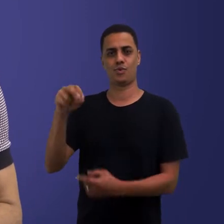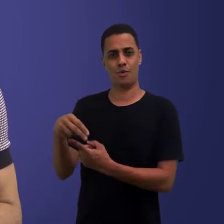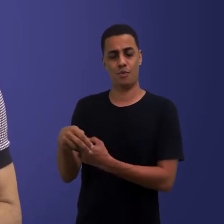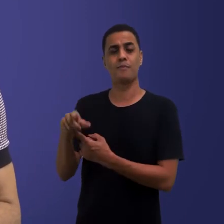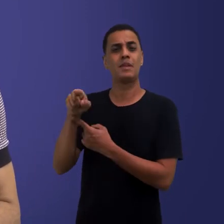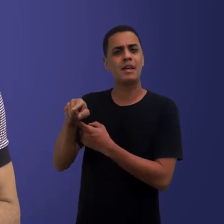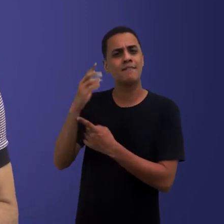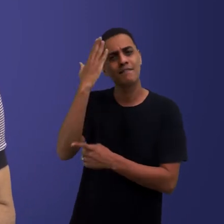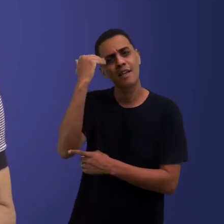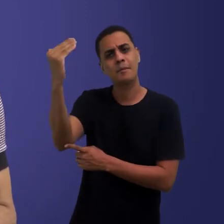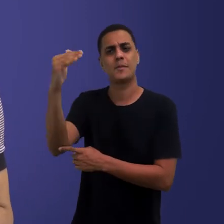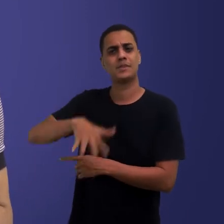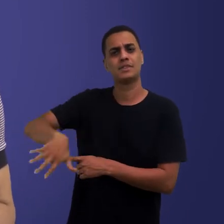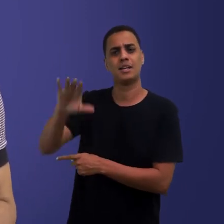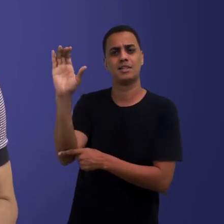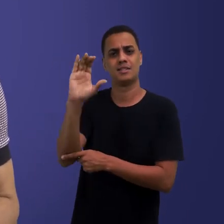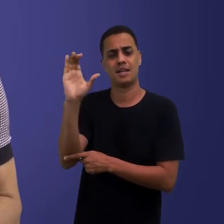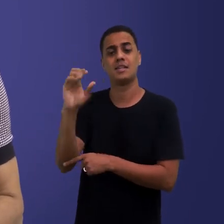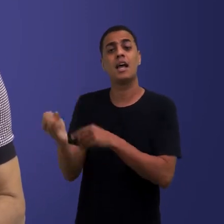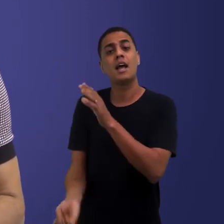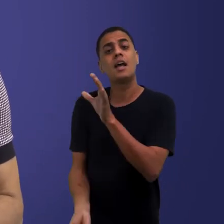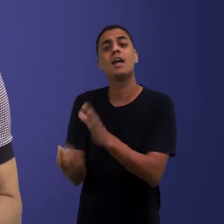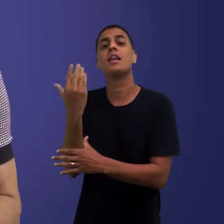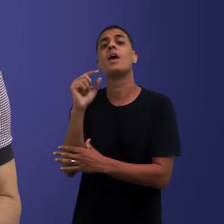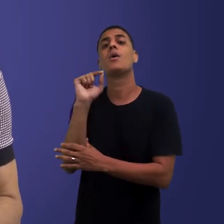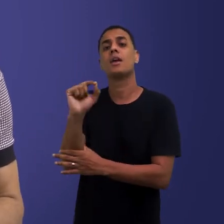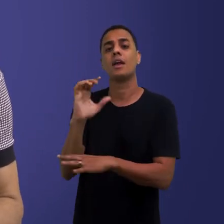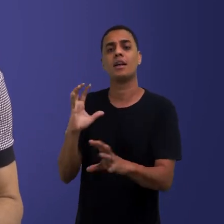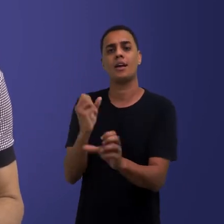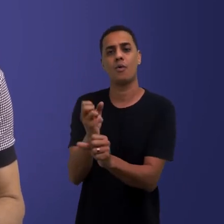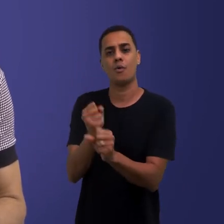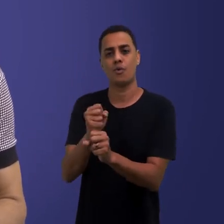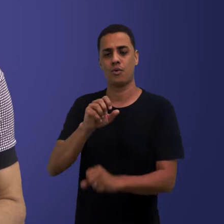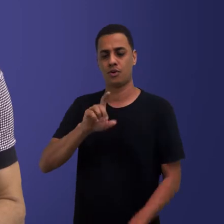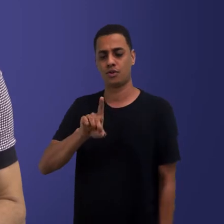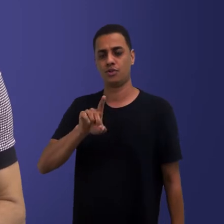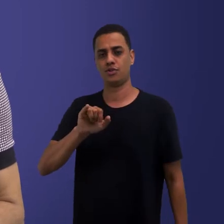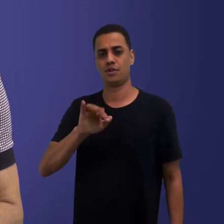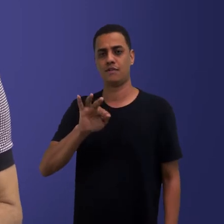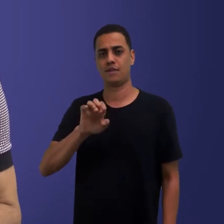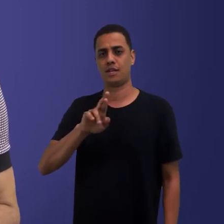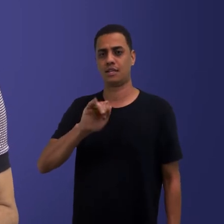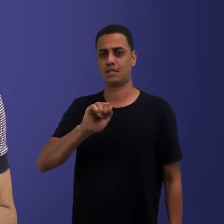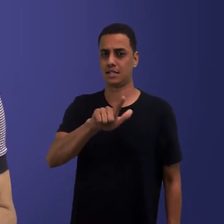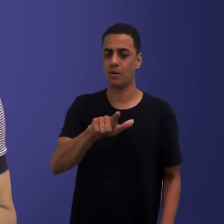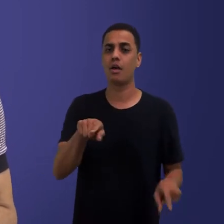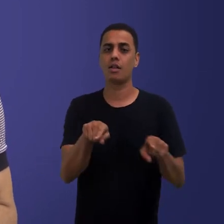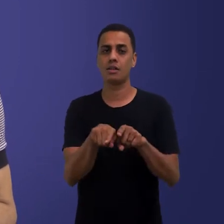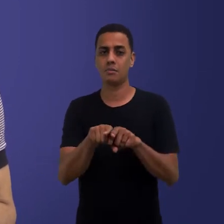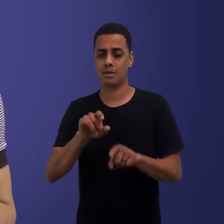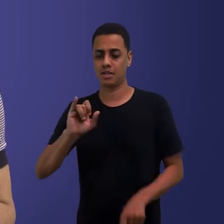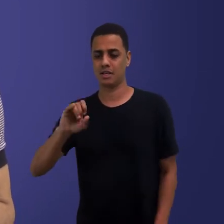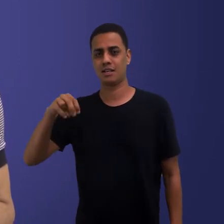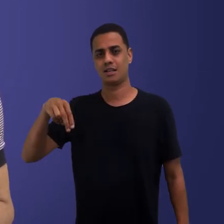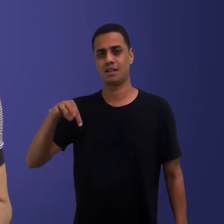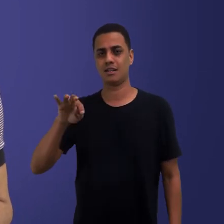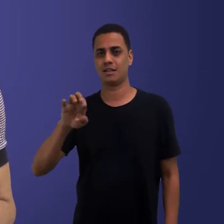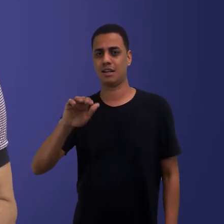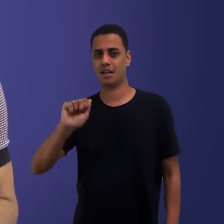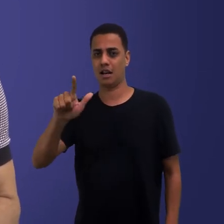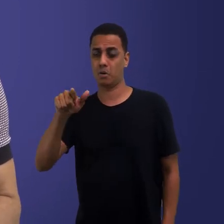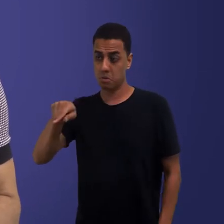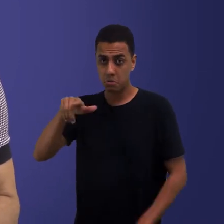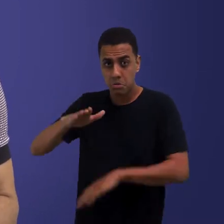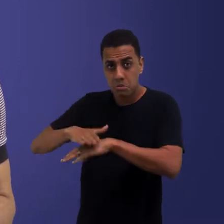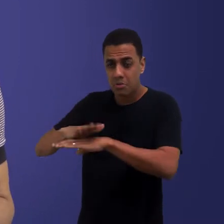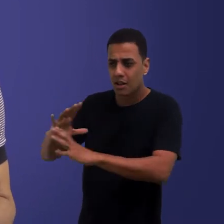nasceu. Uma das figuras mais emblemáticas da história da ciência, Newton foi um dos criadores do cálculo diferencial e